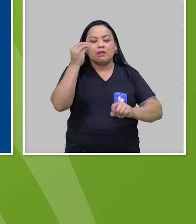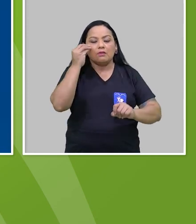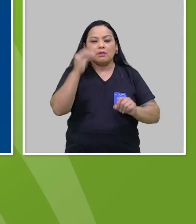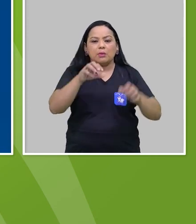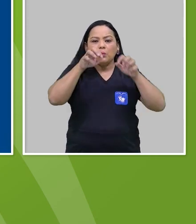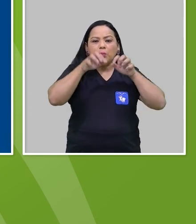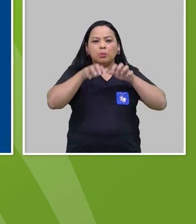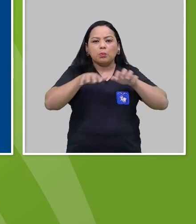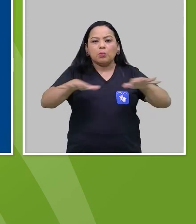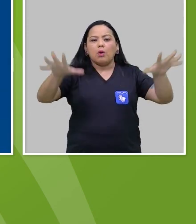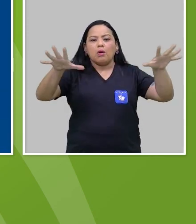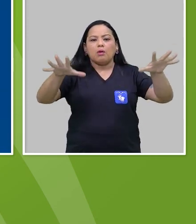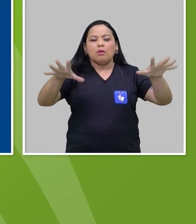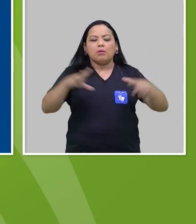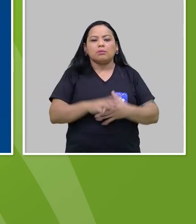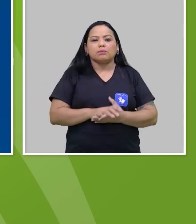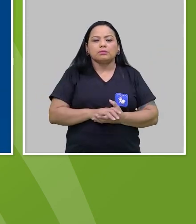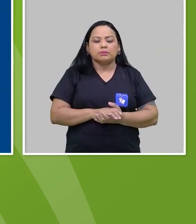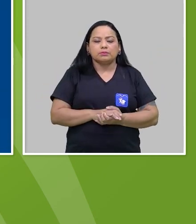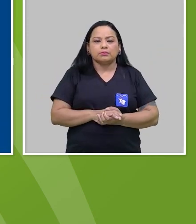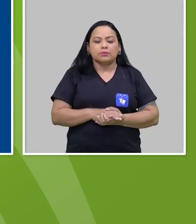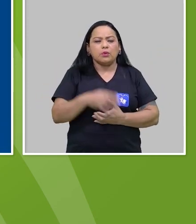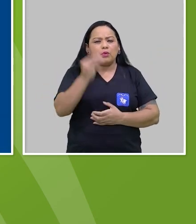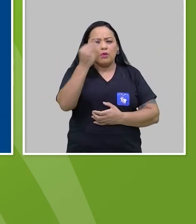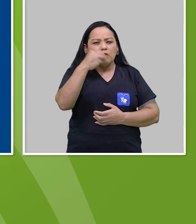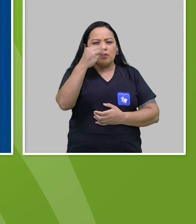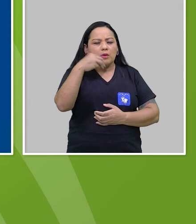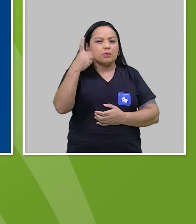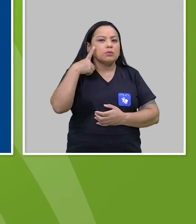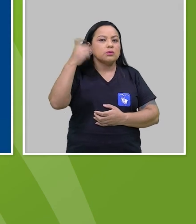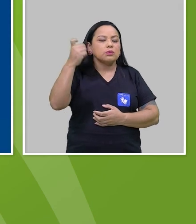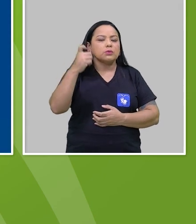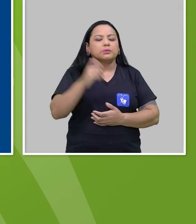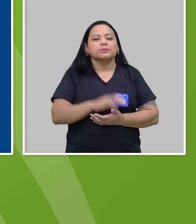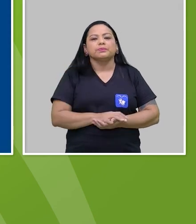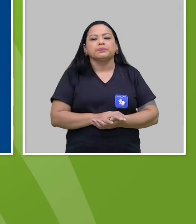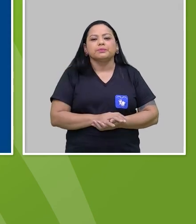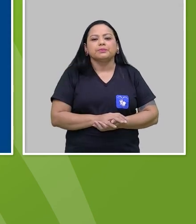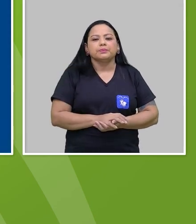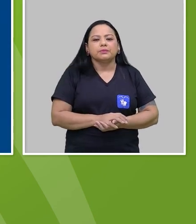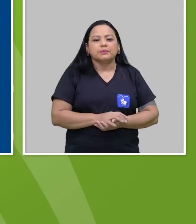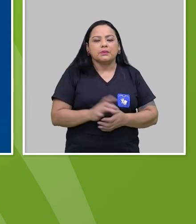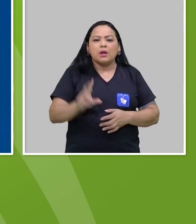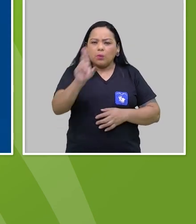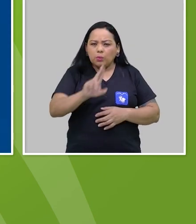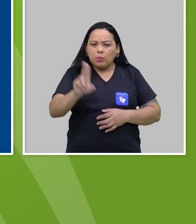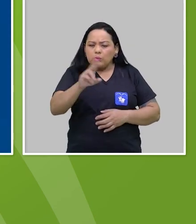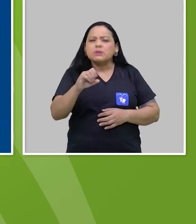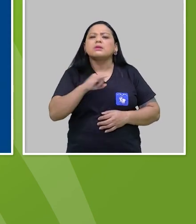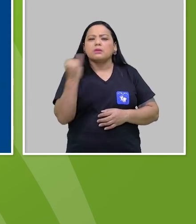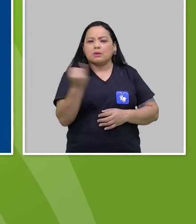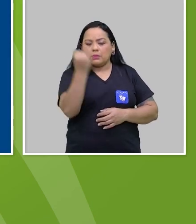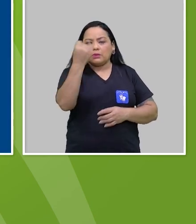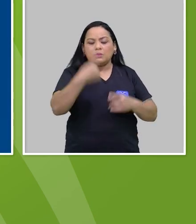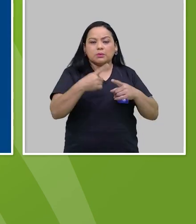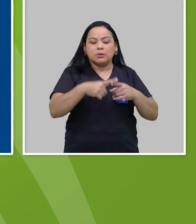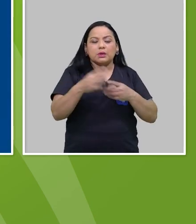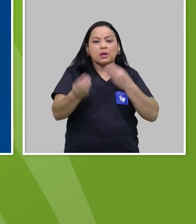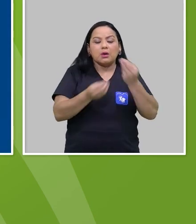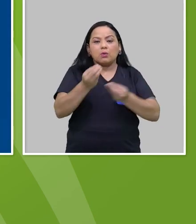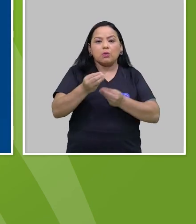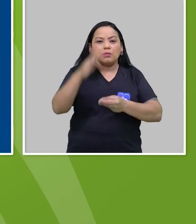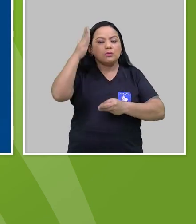o infrassom? Gente, o infrassom, eles são de grande utilidade aqui, ó, na previsão